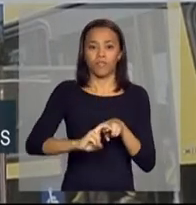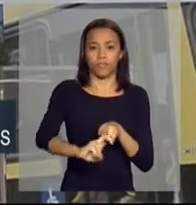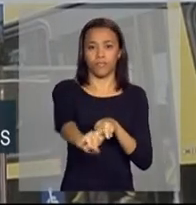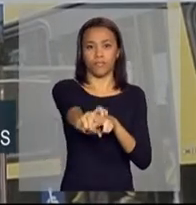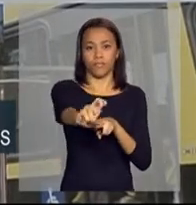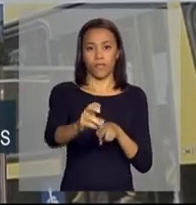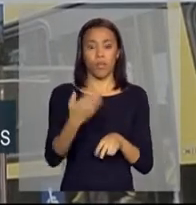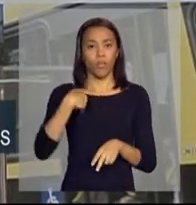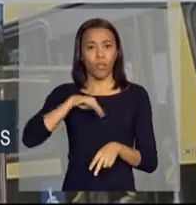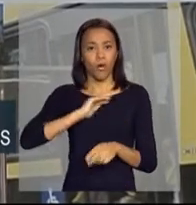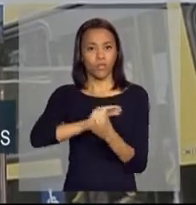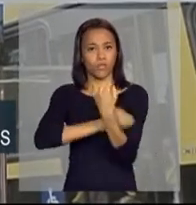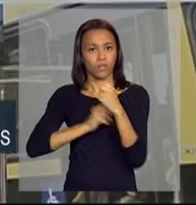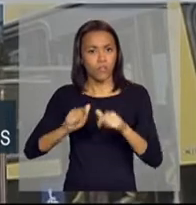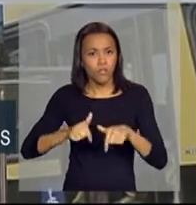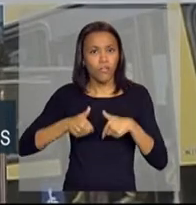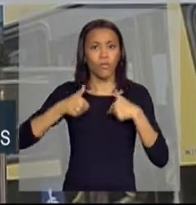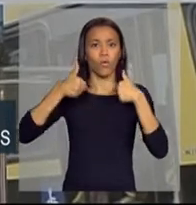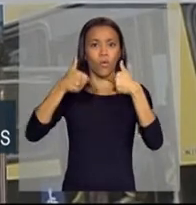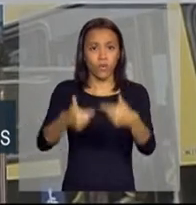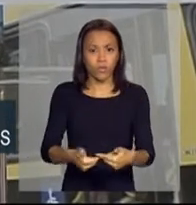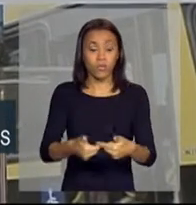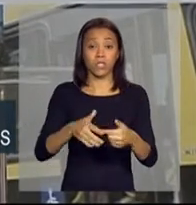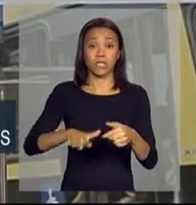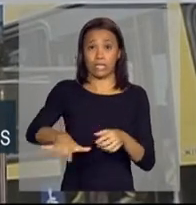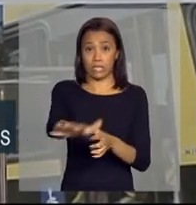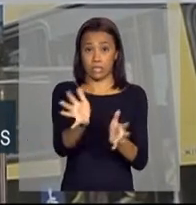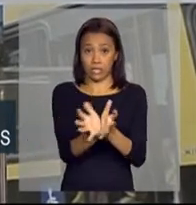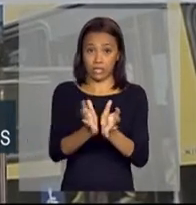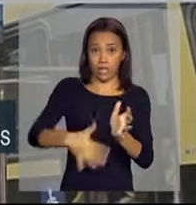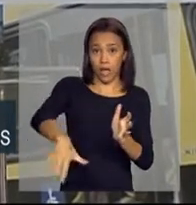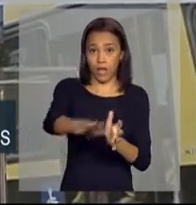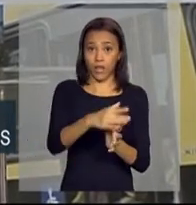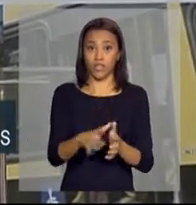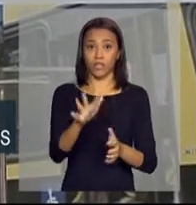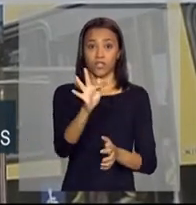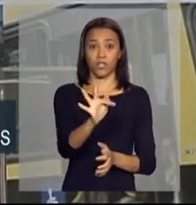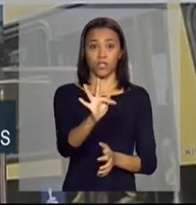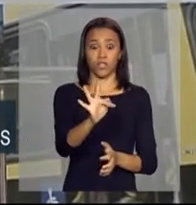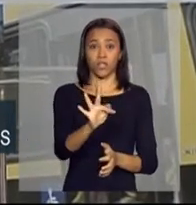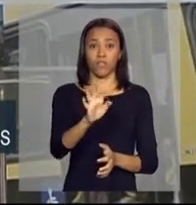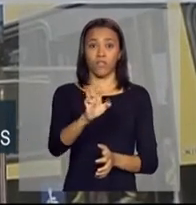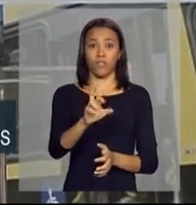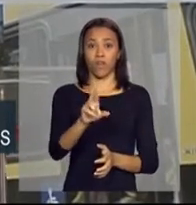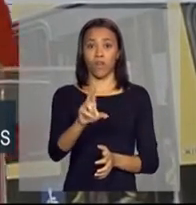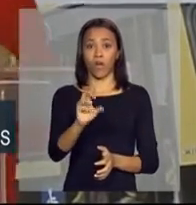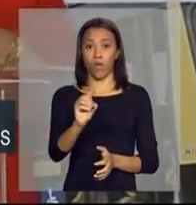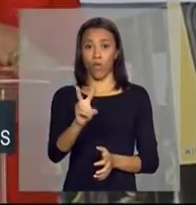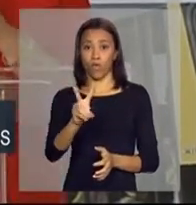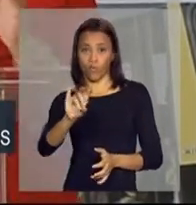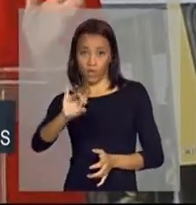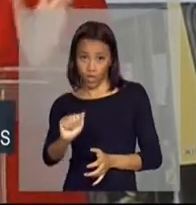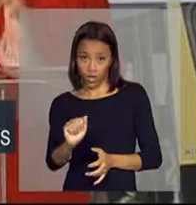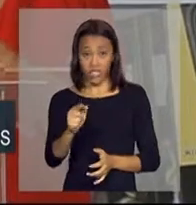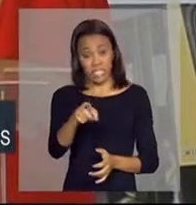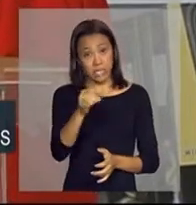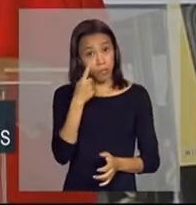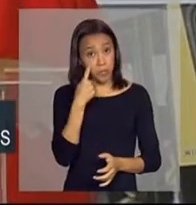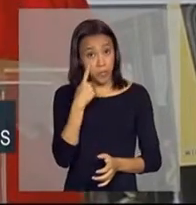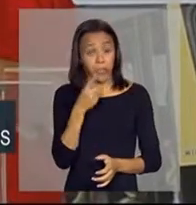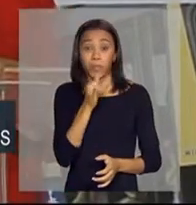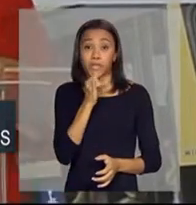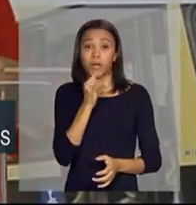grande esforço na área de ferrovia no governo federal. Se vocês olharem para, por exemplo,